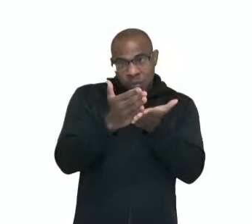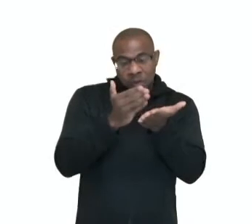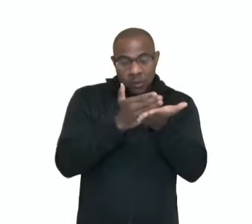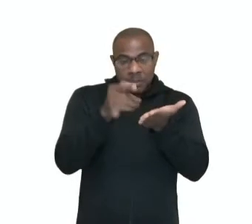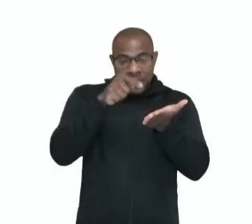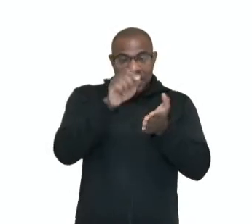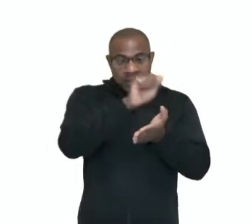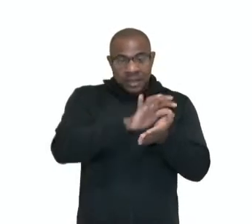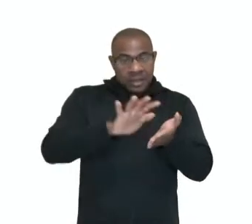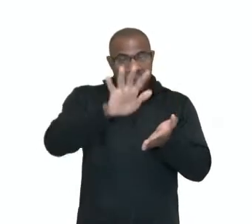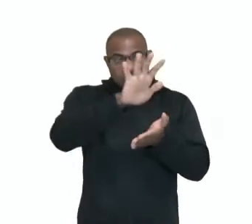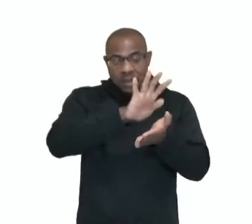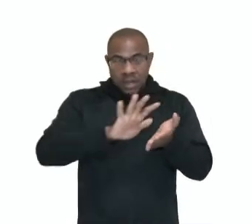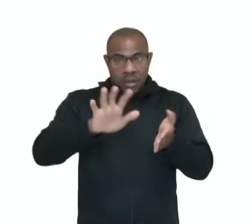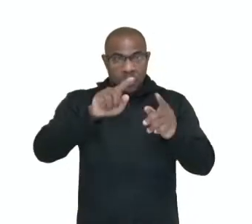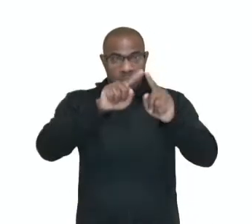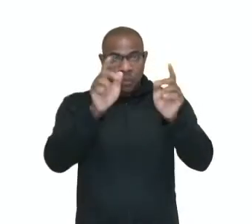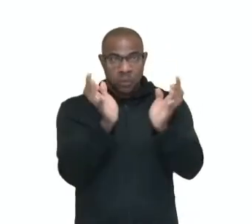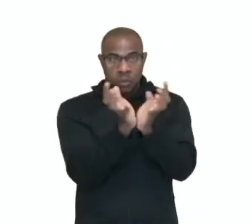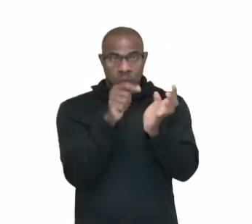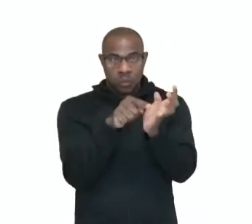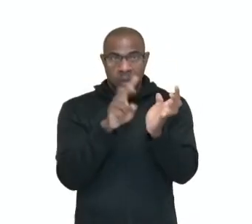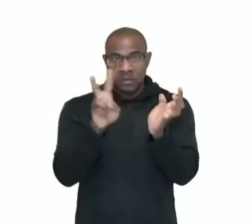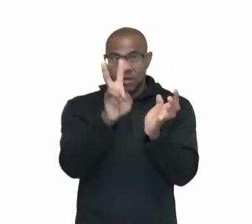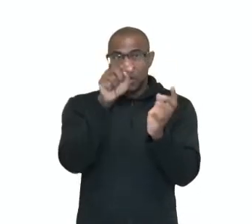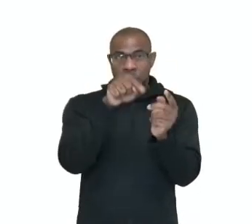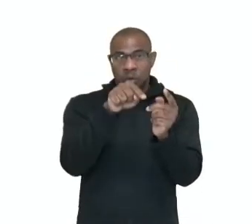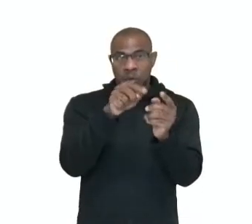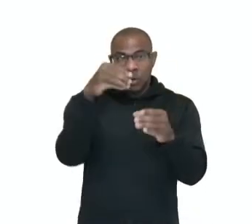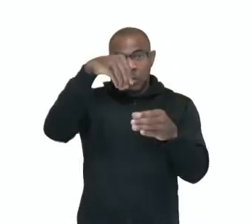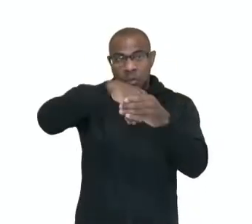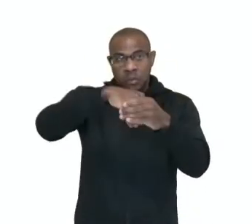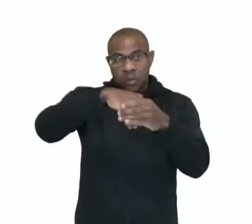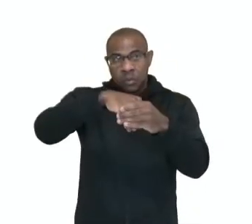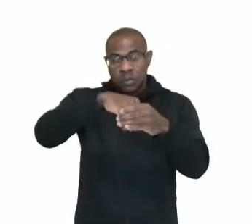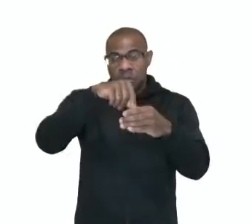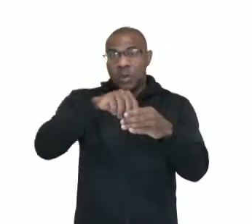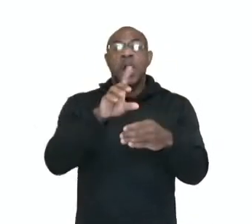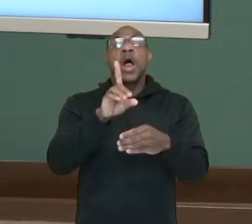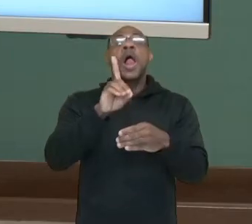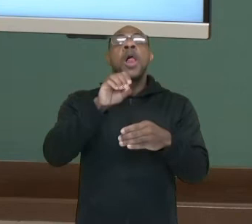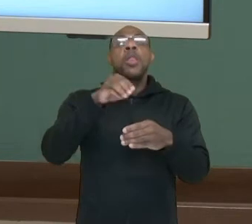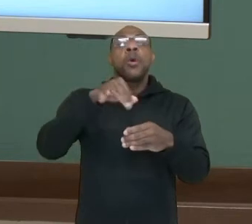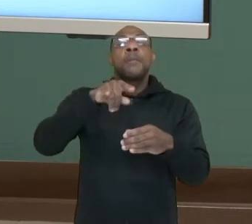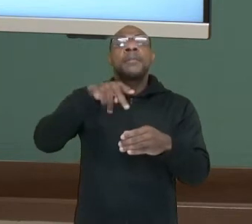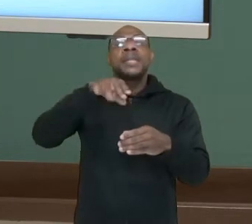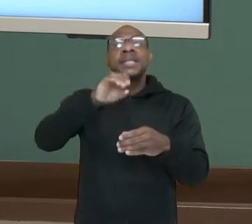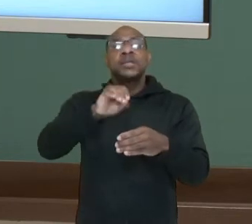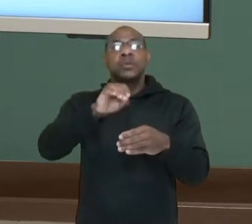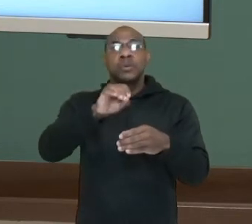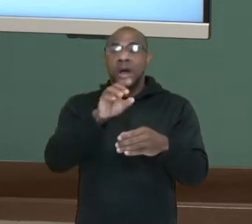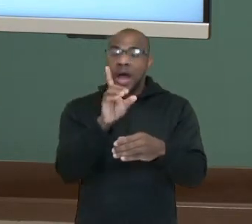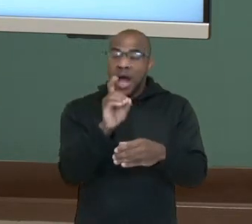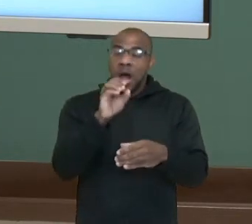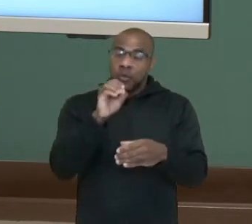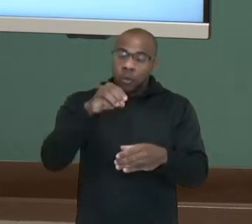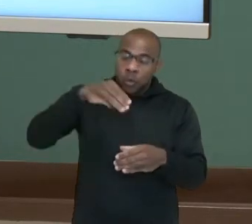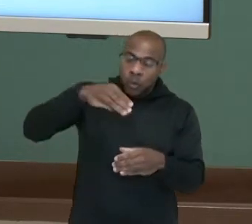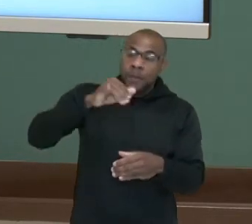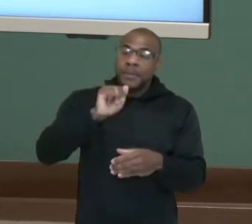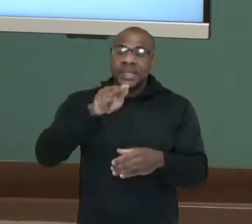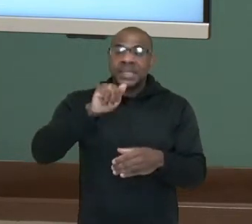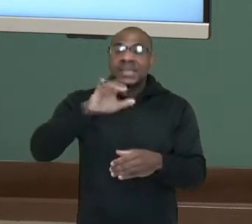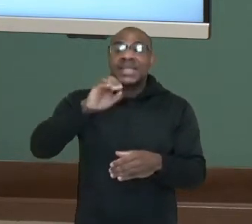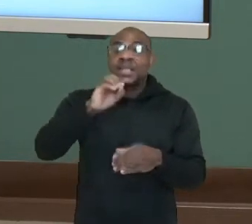partida. Esses valores fazem parte do conjunto domínio e eles serão fornecidos